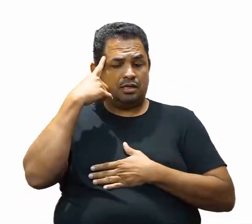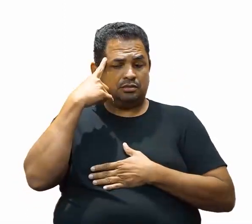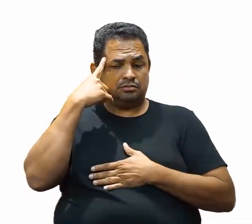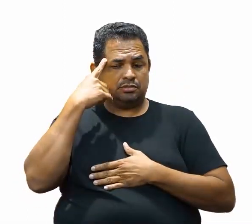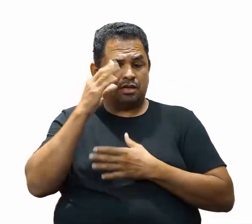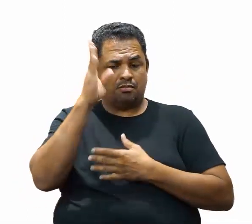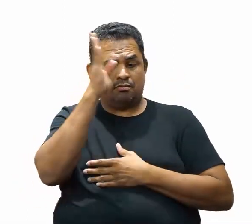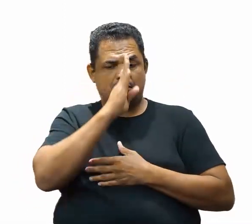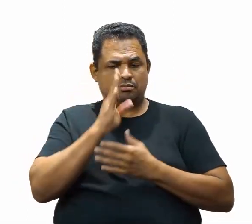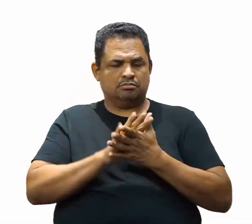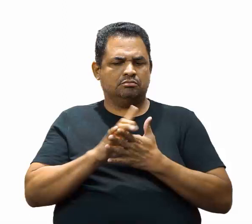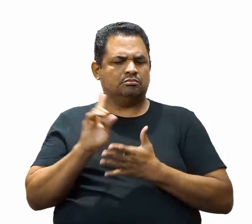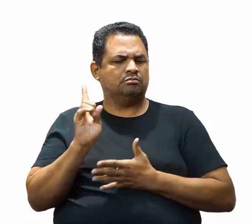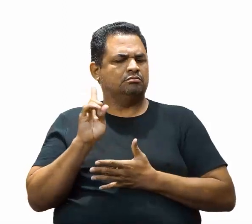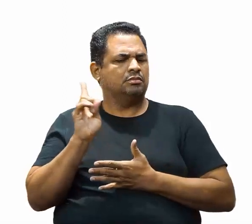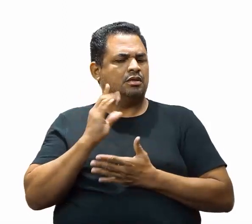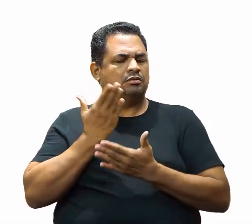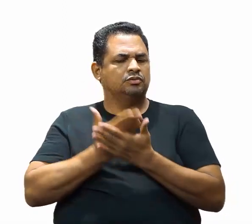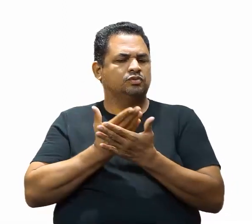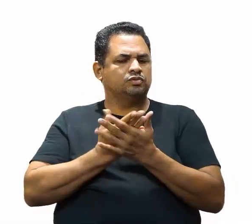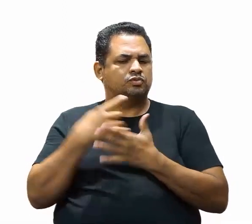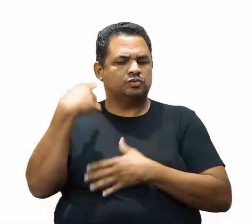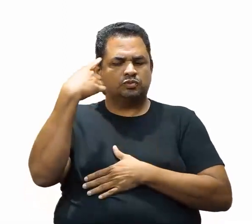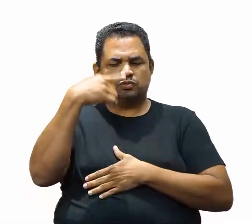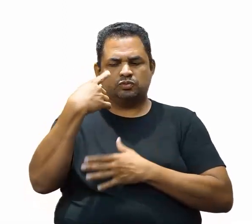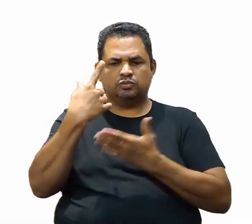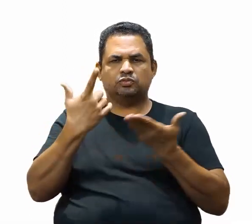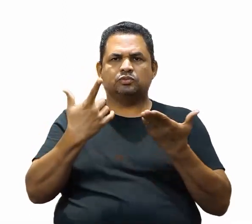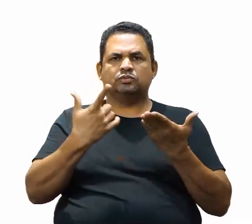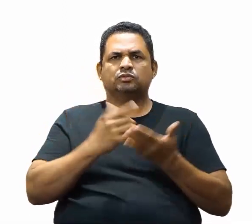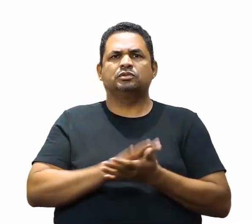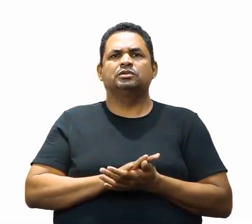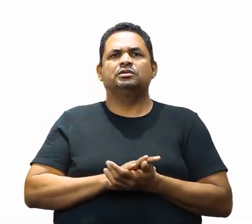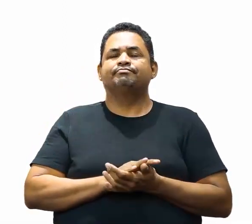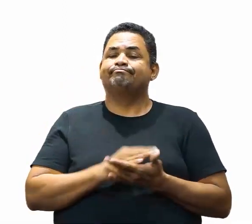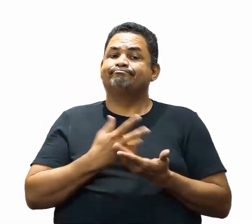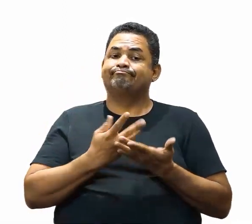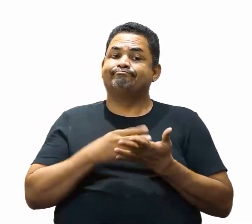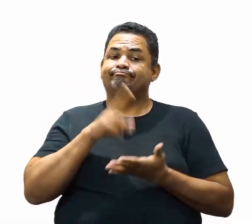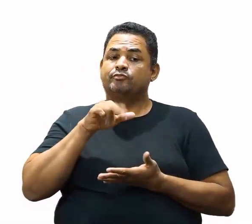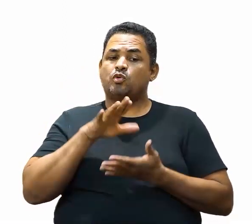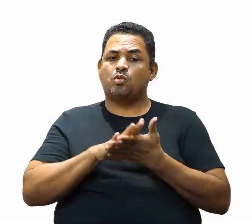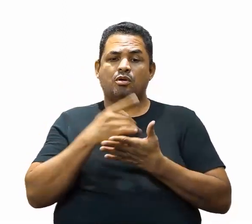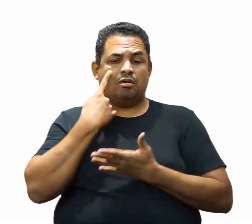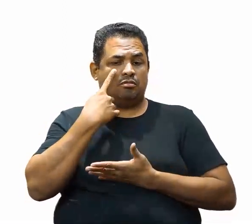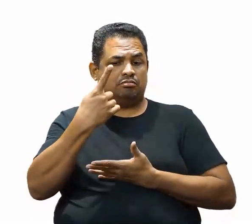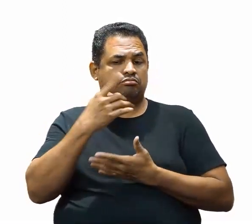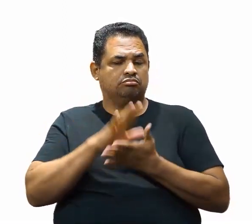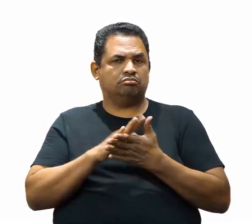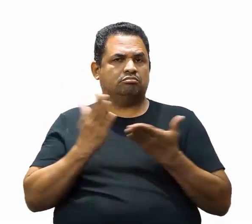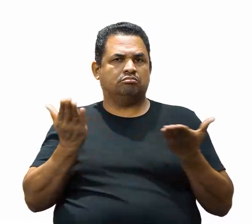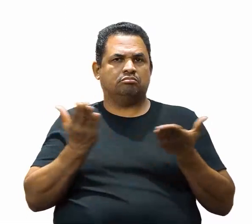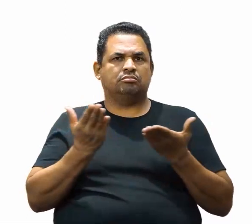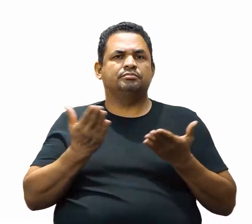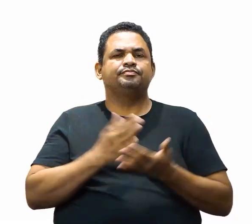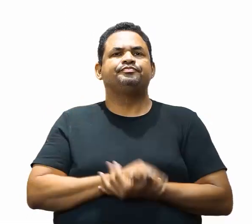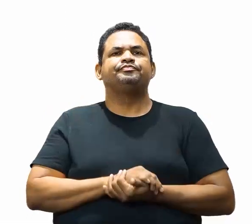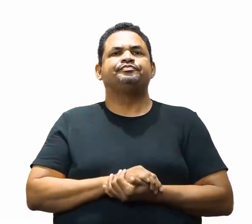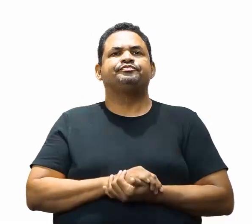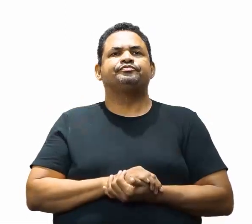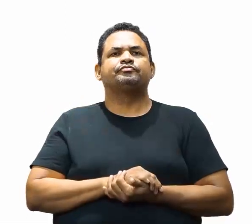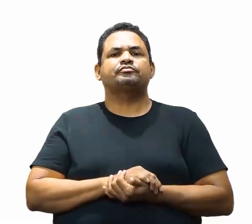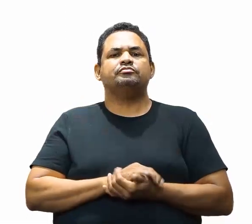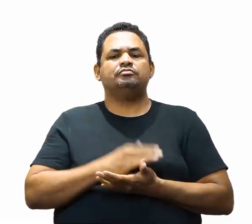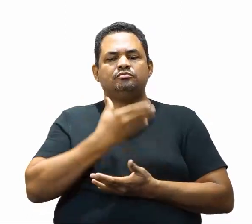que não estudam espanhol, que nunca viram espanhol na vida, então não é o caso de vocês, que vocês já sabem que o